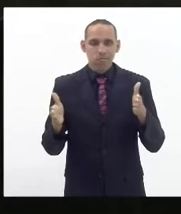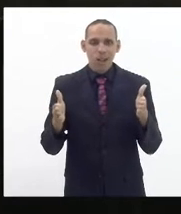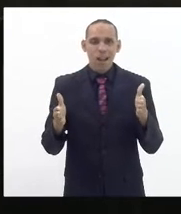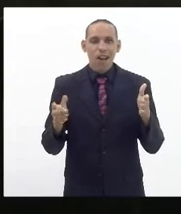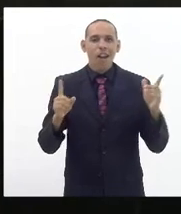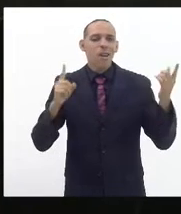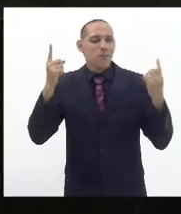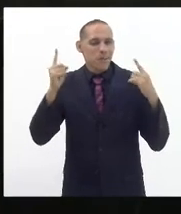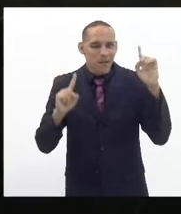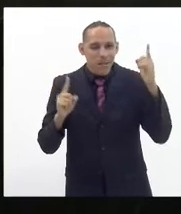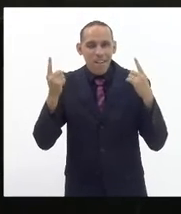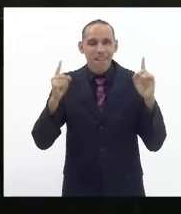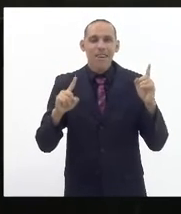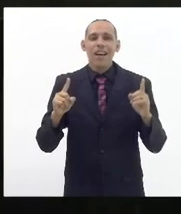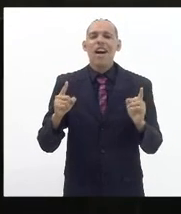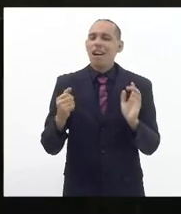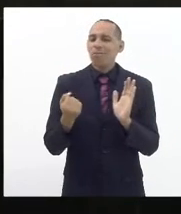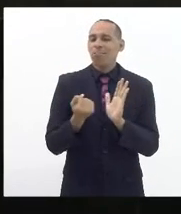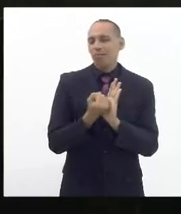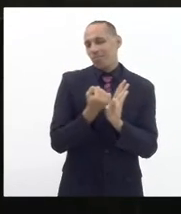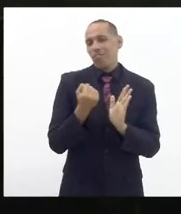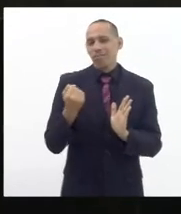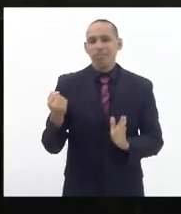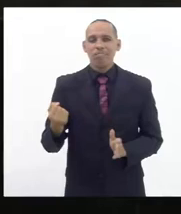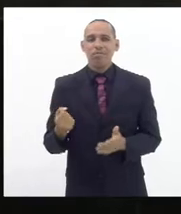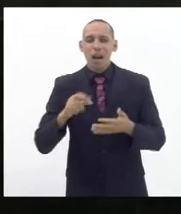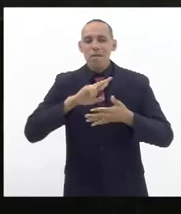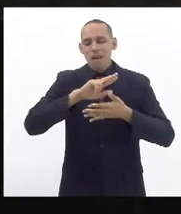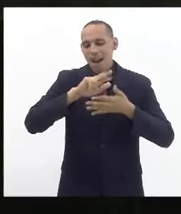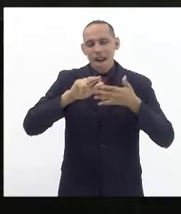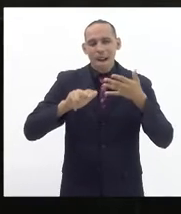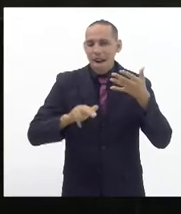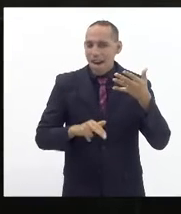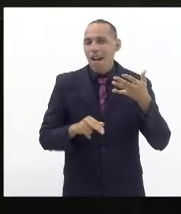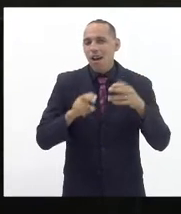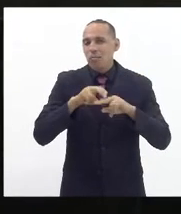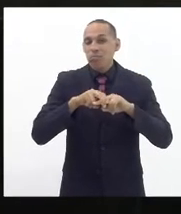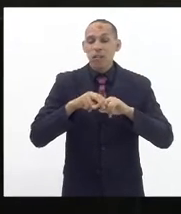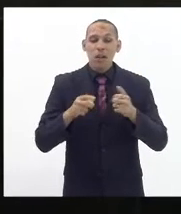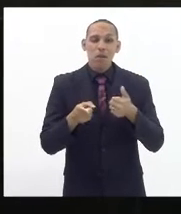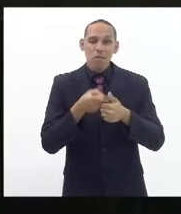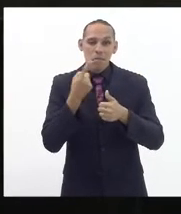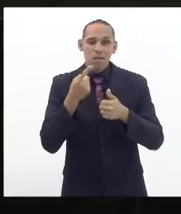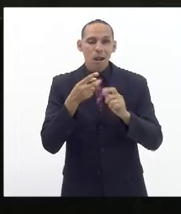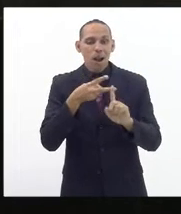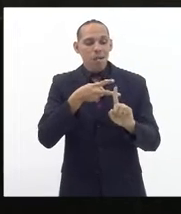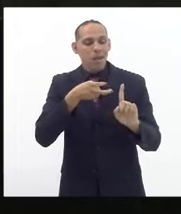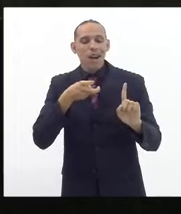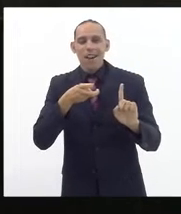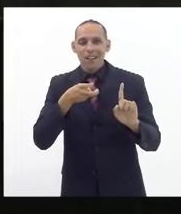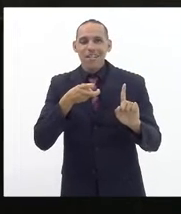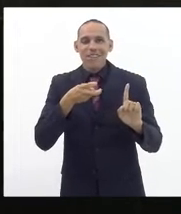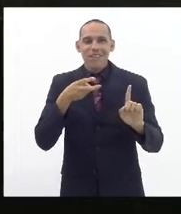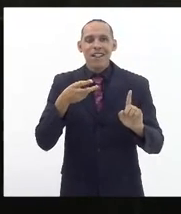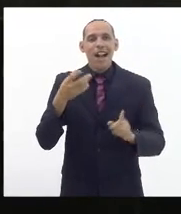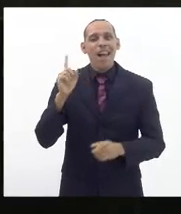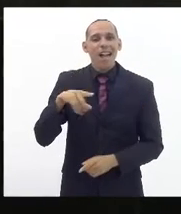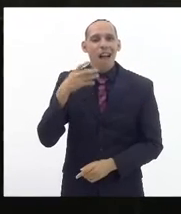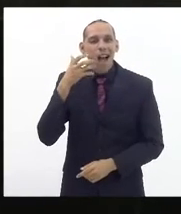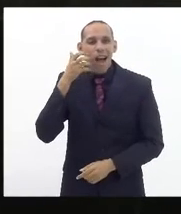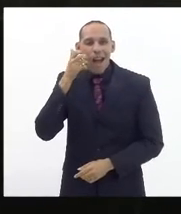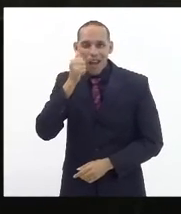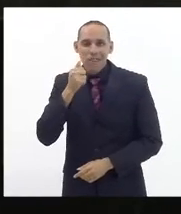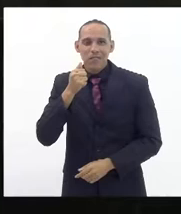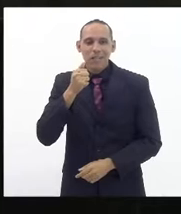carnaval, ele é simbólico por vários motivos. O primeiro é o de reconhecimento desse patrimônio, que é um